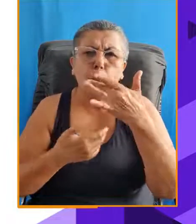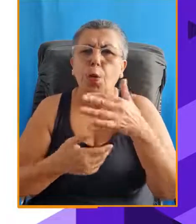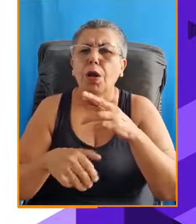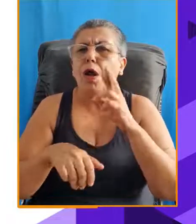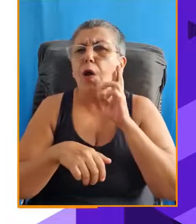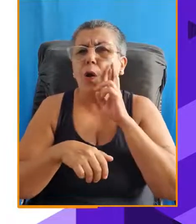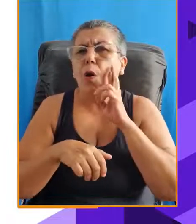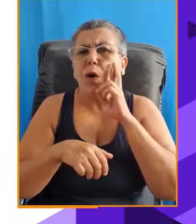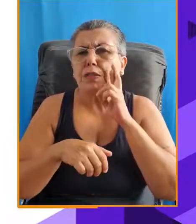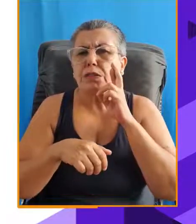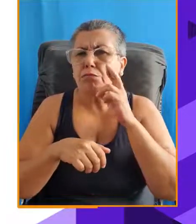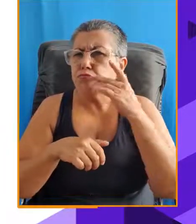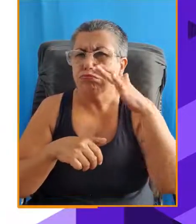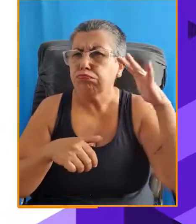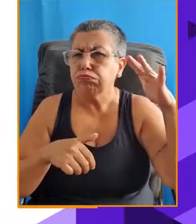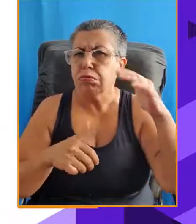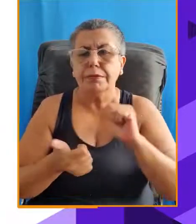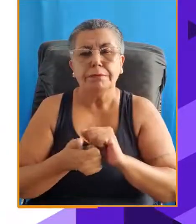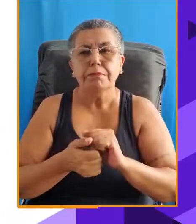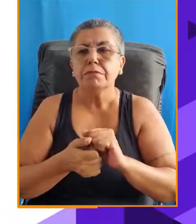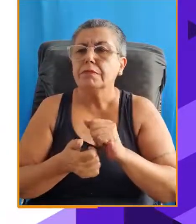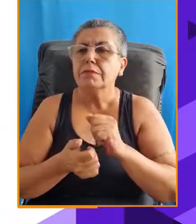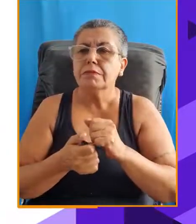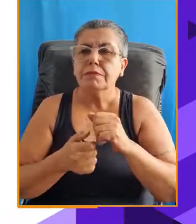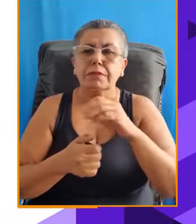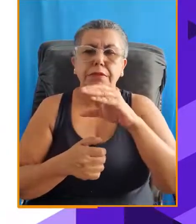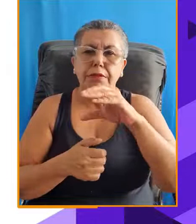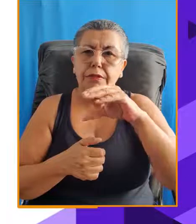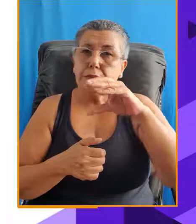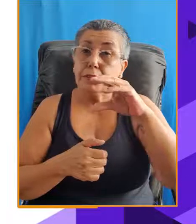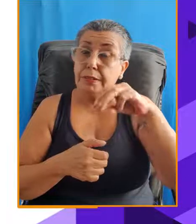rosa fluorescente. CMYK.